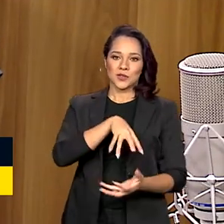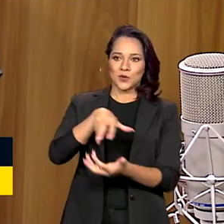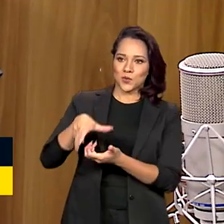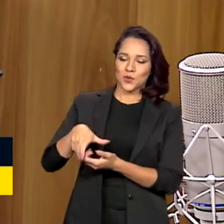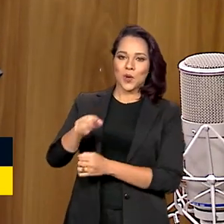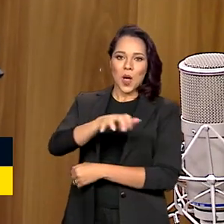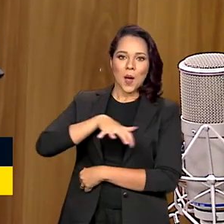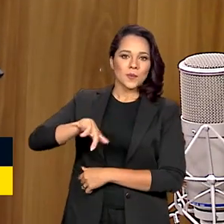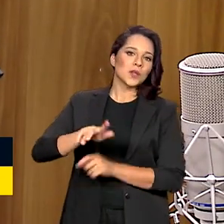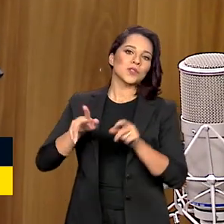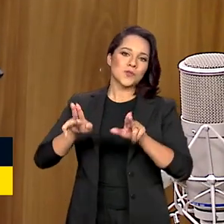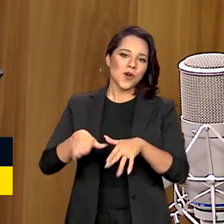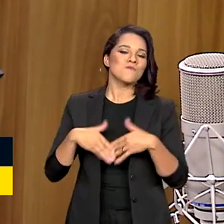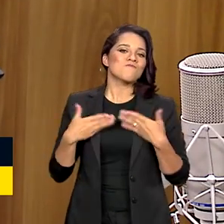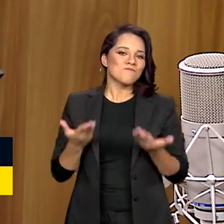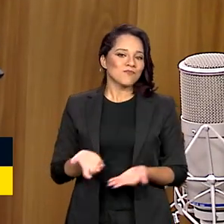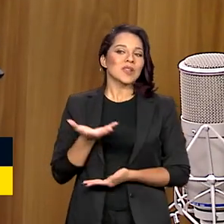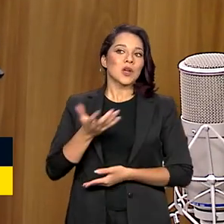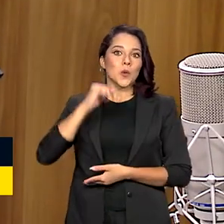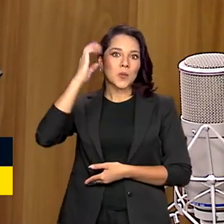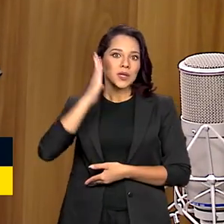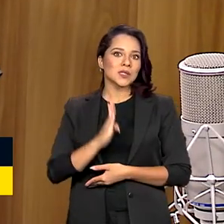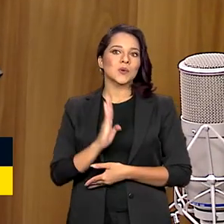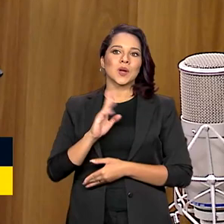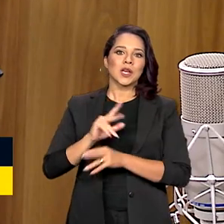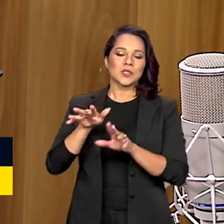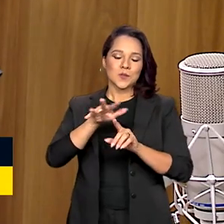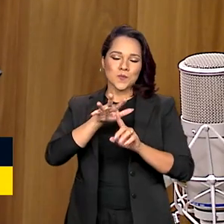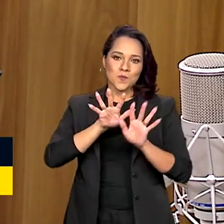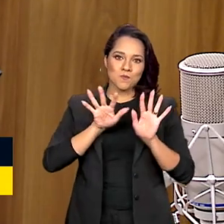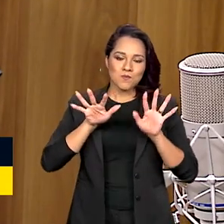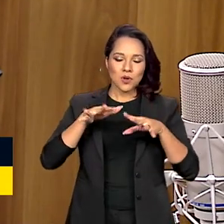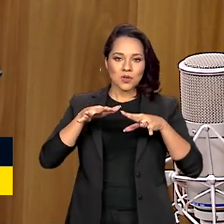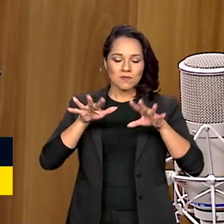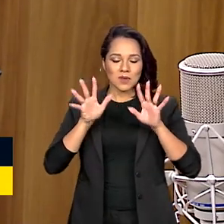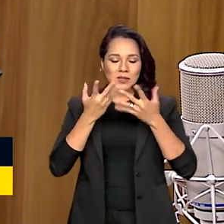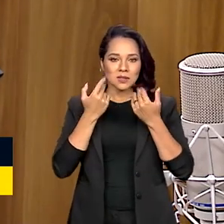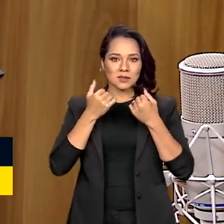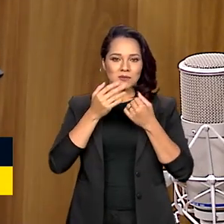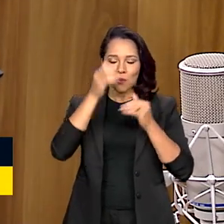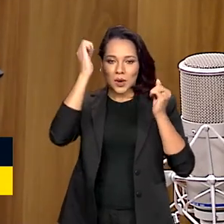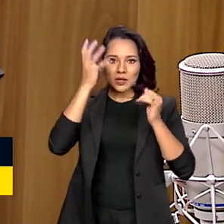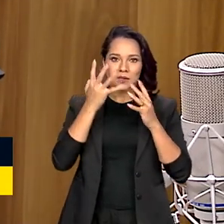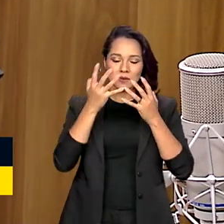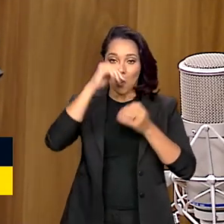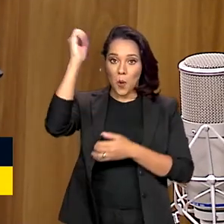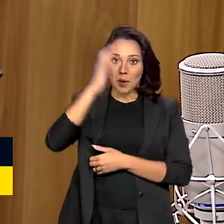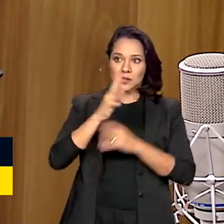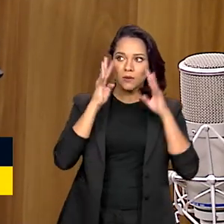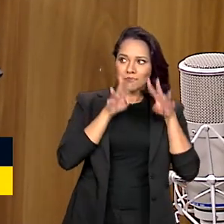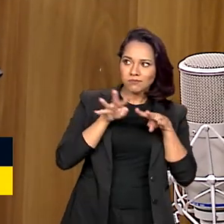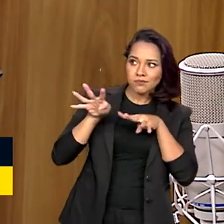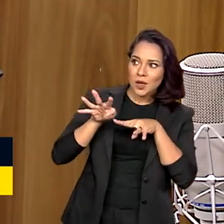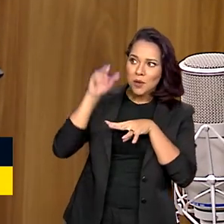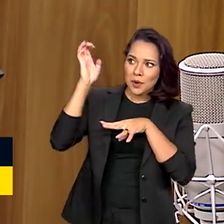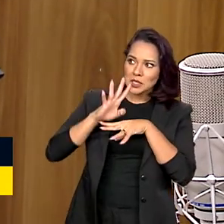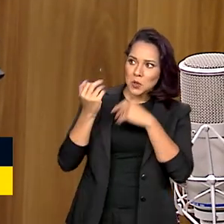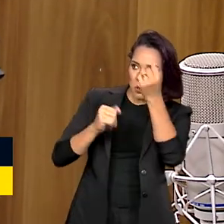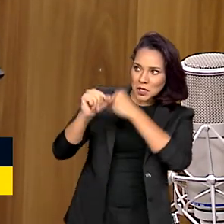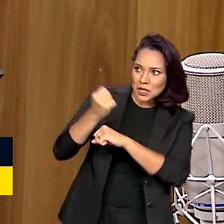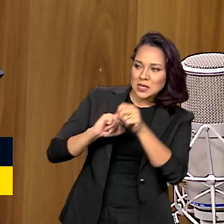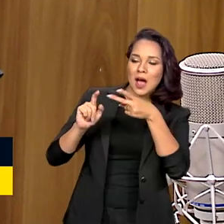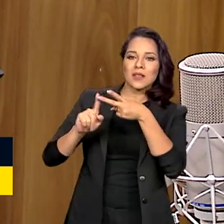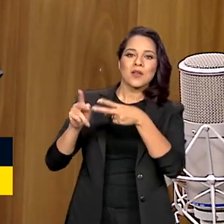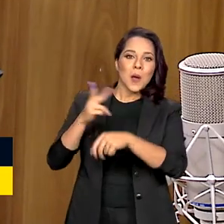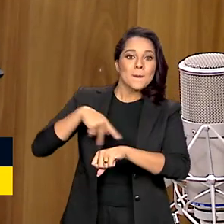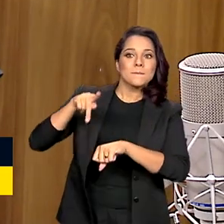mesmo ambiente, e é isso que traz o Brasil esse protagonismo. Então a gente enxerga um pouco que no Brasil tem um pouco de país industrializado, tem um pouco de